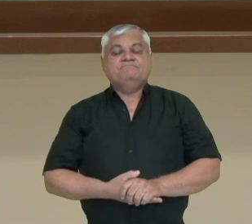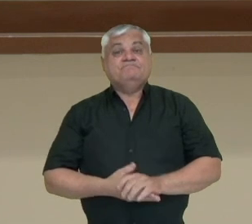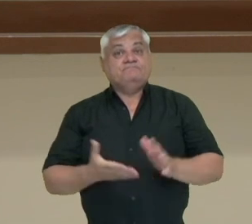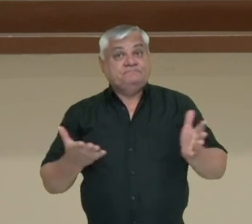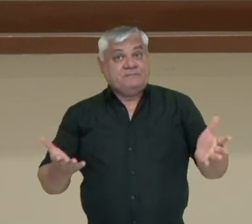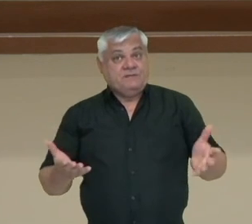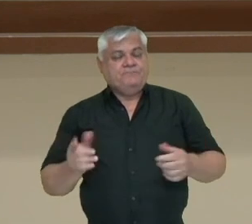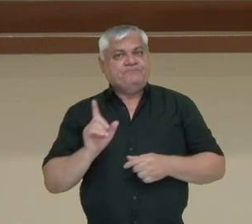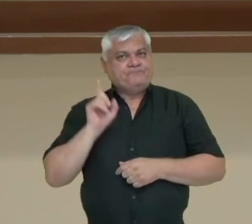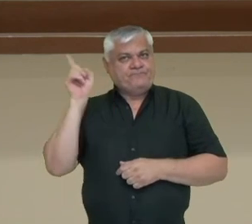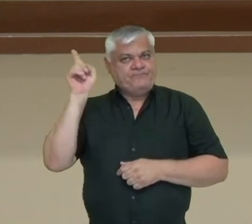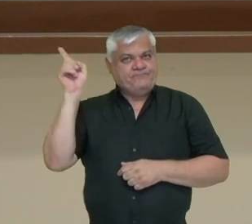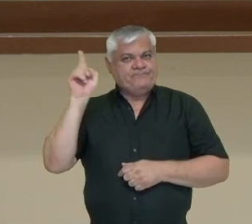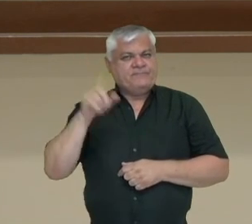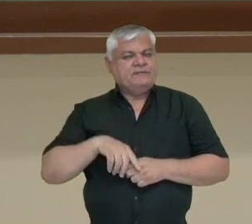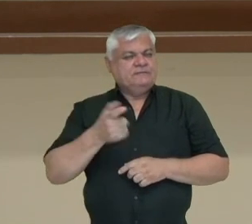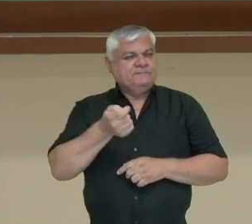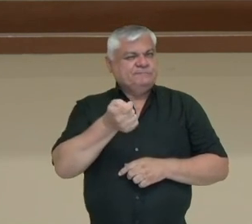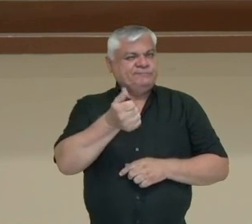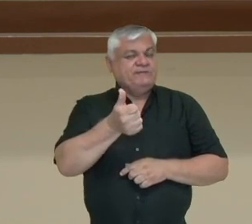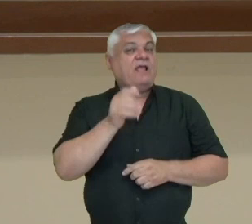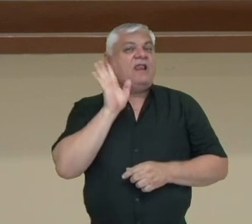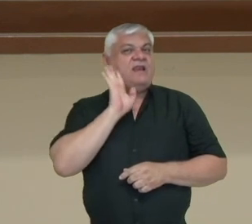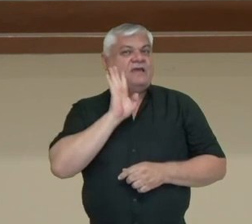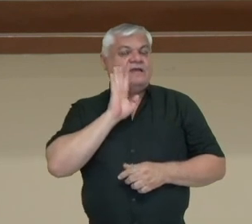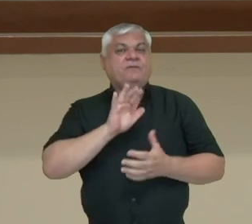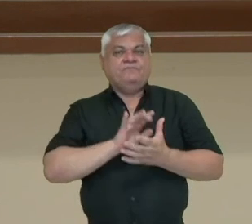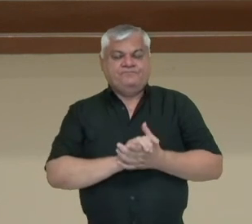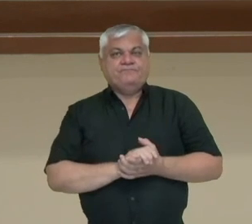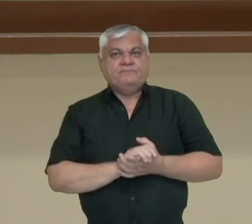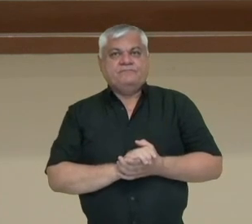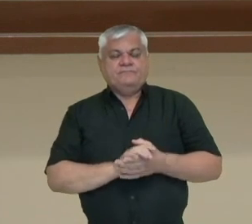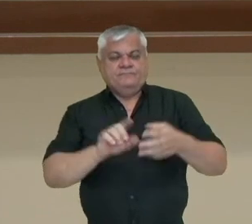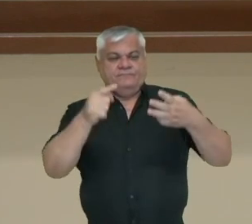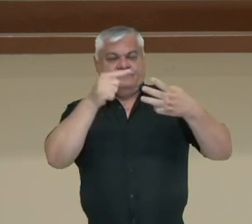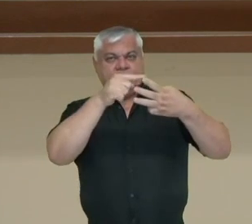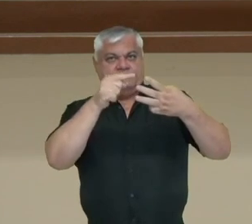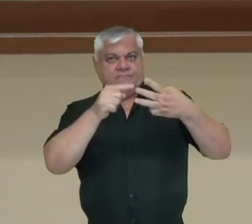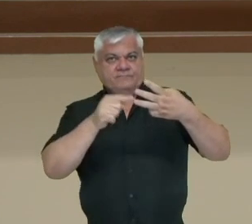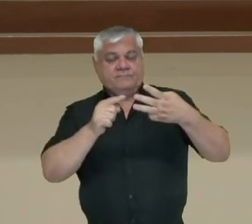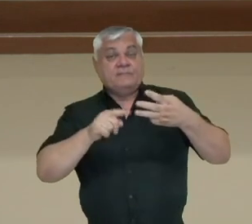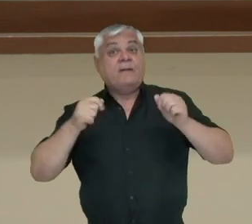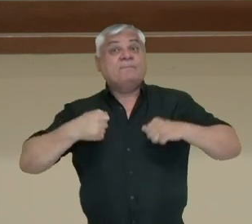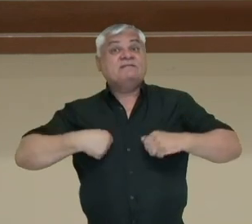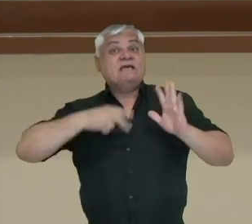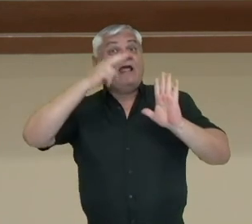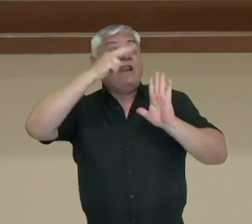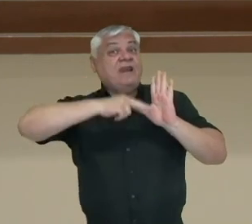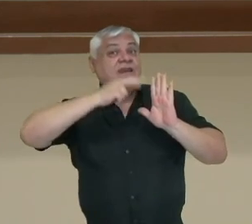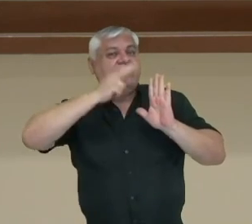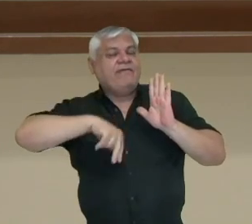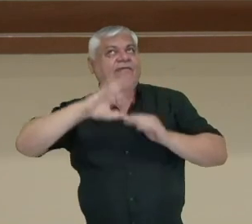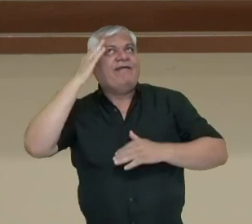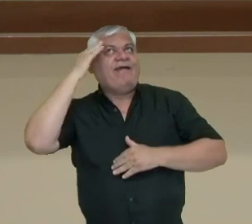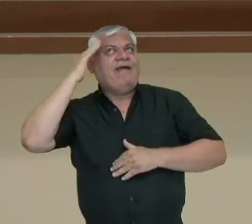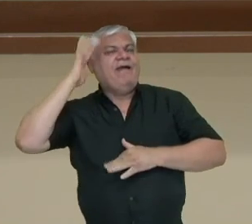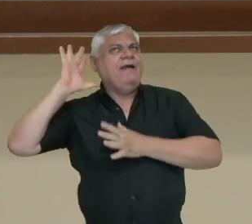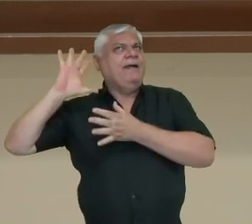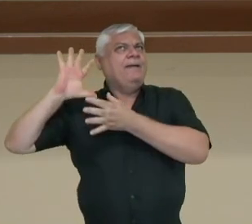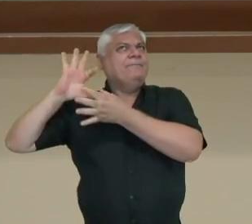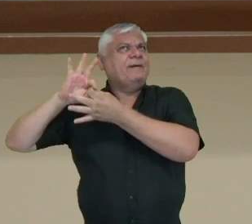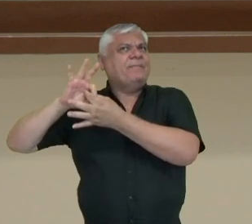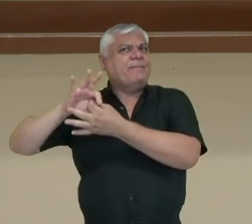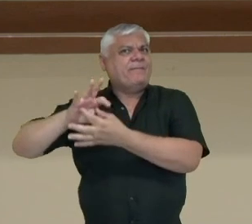Gente, aqui já vai ficar uma dica muito legal, que essa questão é a questão de interpretação de tudo aquilo que a gente falou. Então a leitura